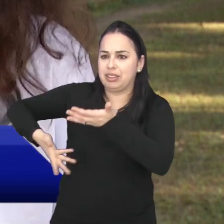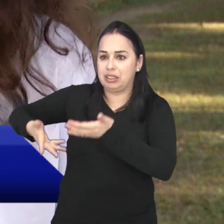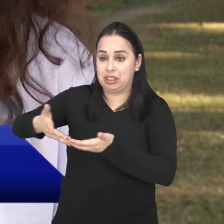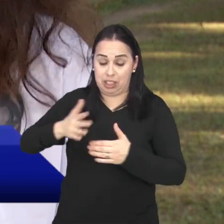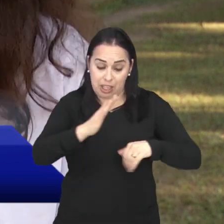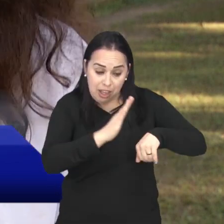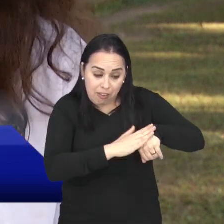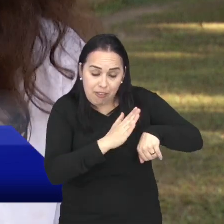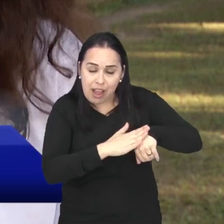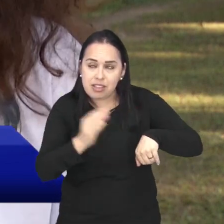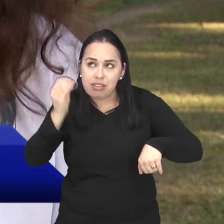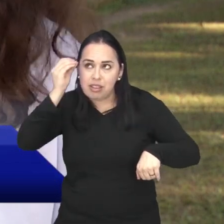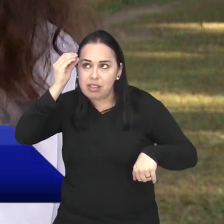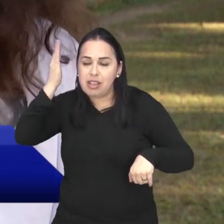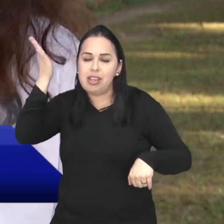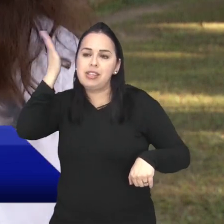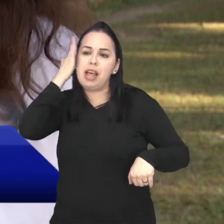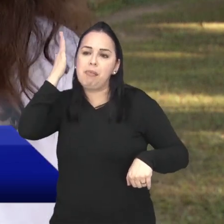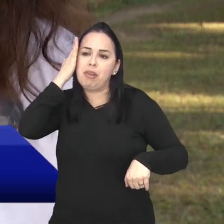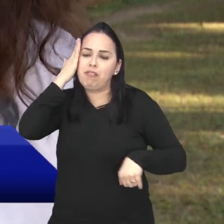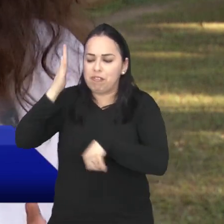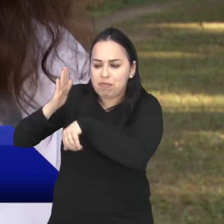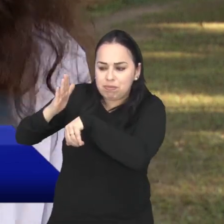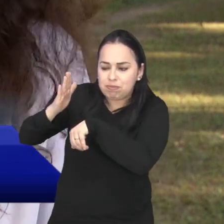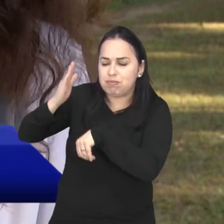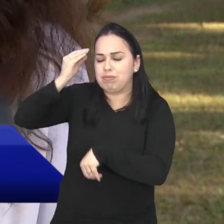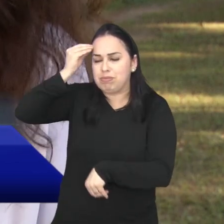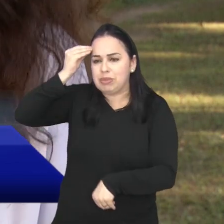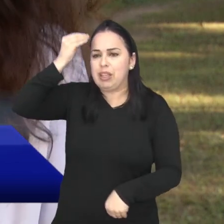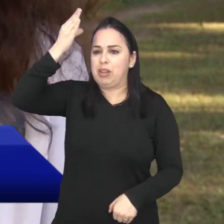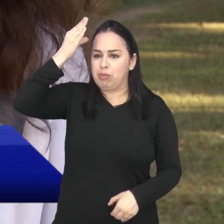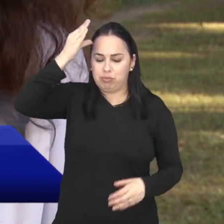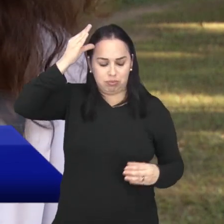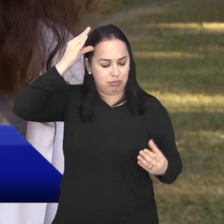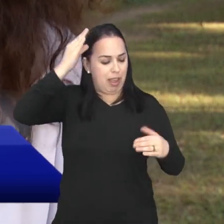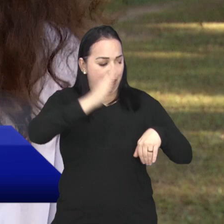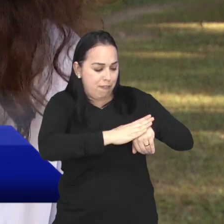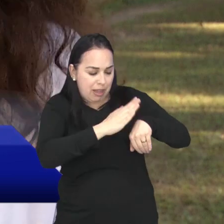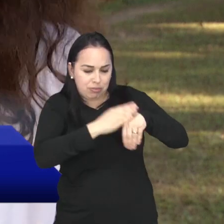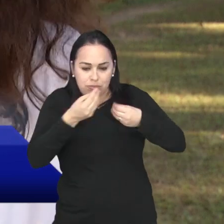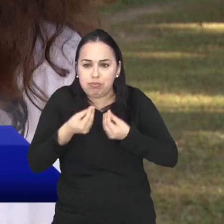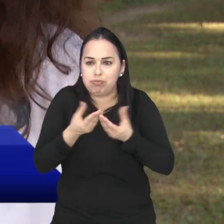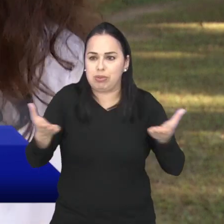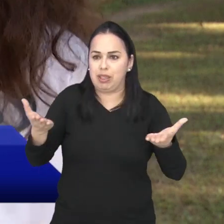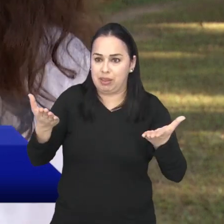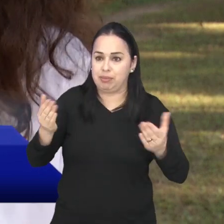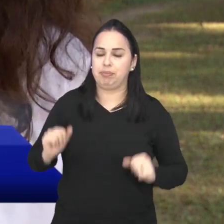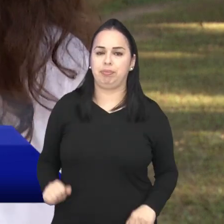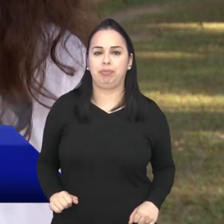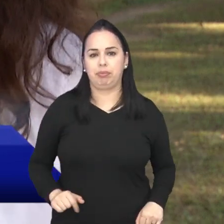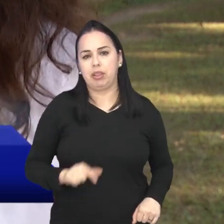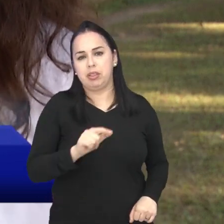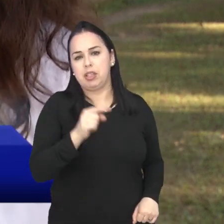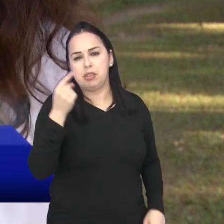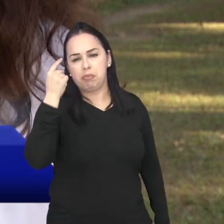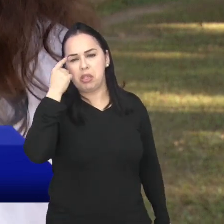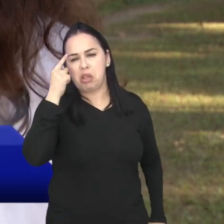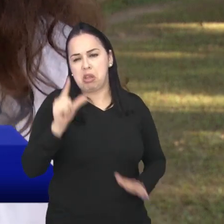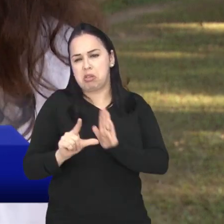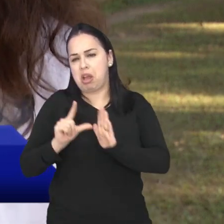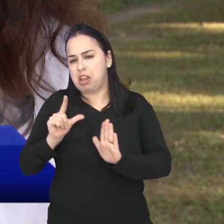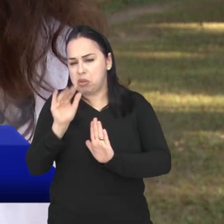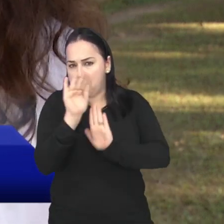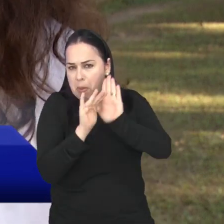que elas fazem e sabem fazer. E é através disso que a gente vai falar de folclore esse ano, no mês do folclore. E